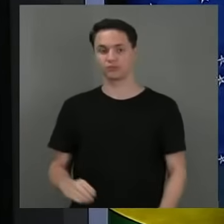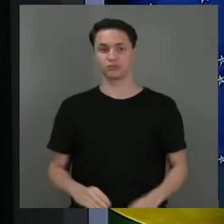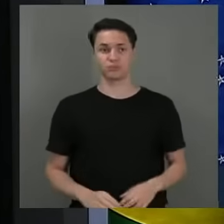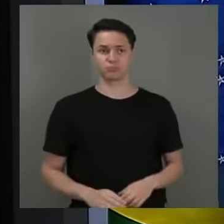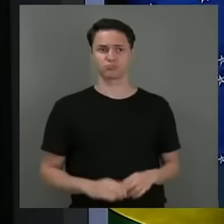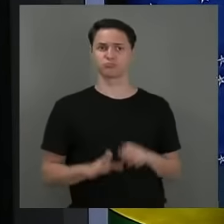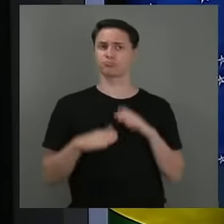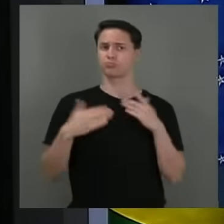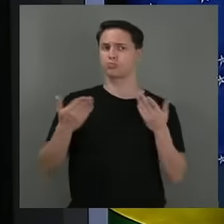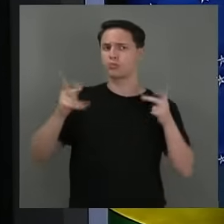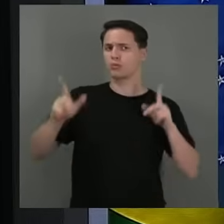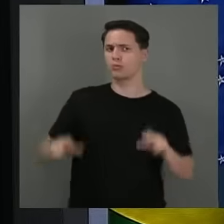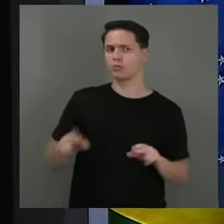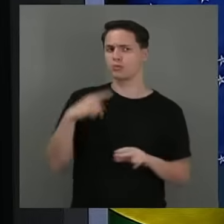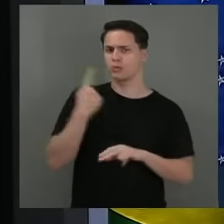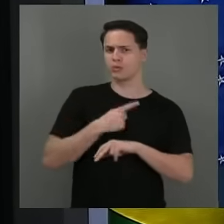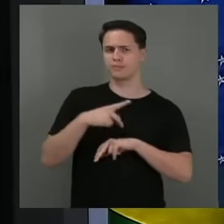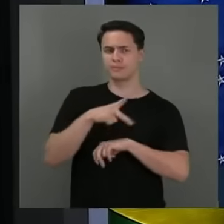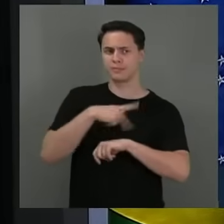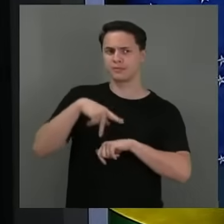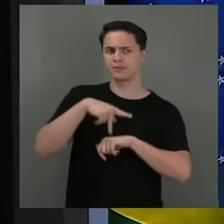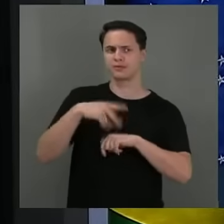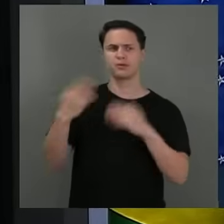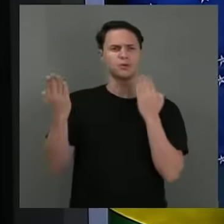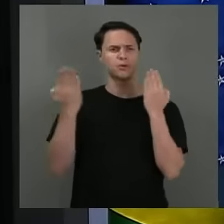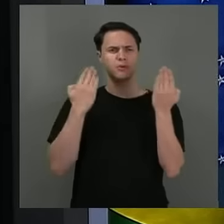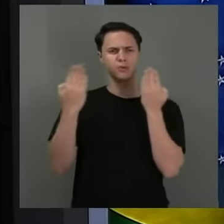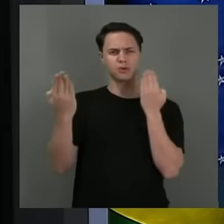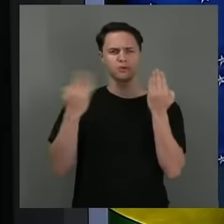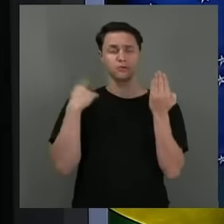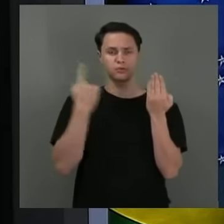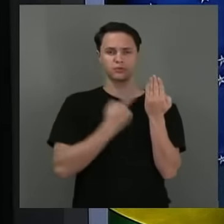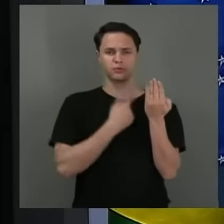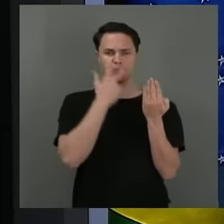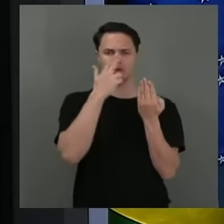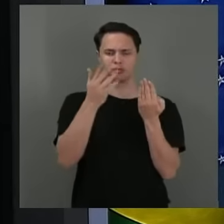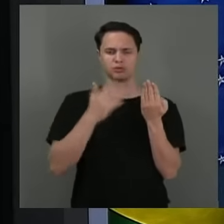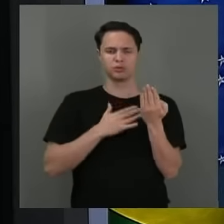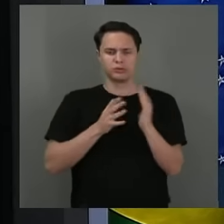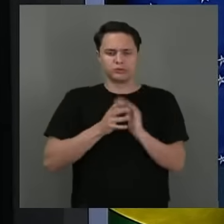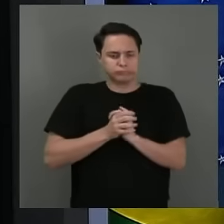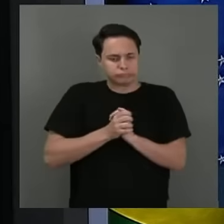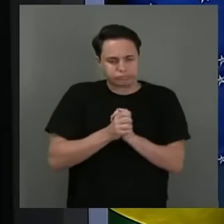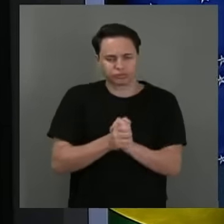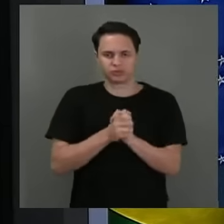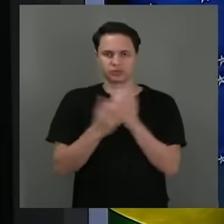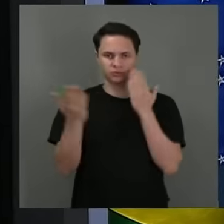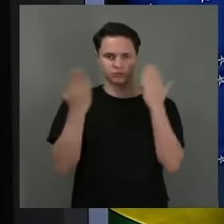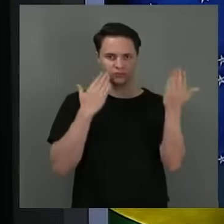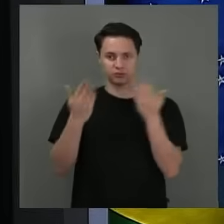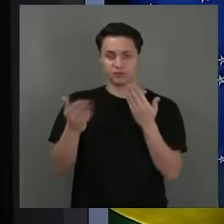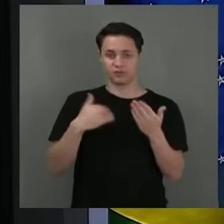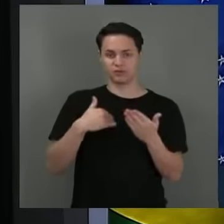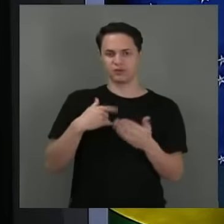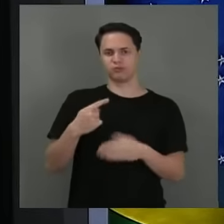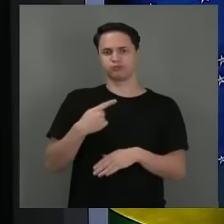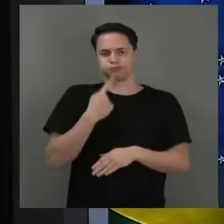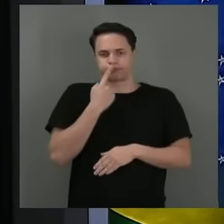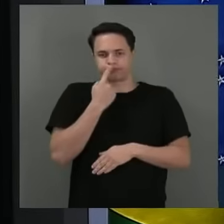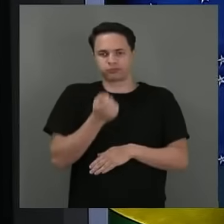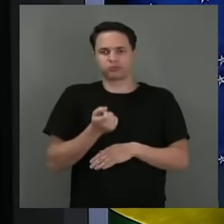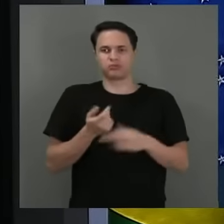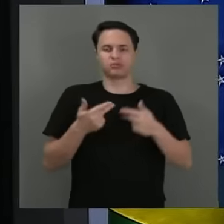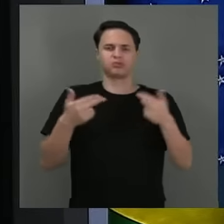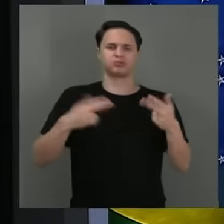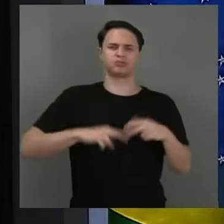E como se o nosso país estivesse espremendo o pus de uma ferida apodrecida